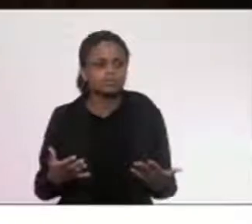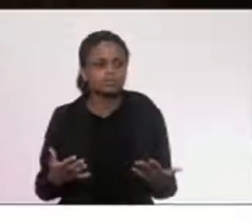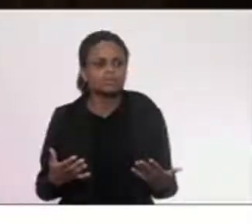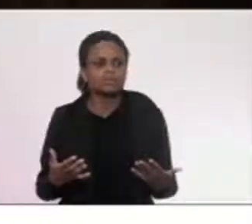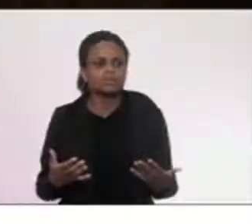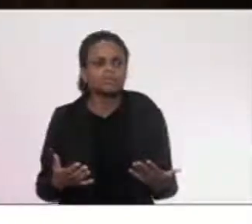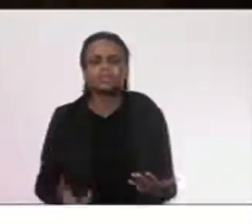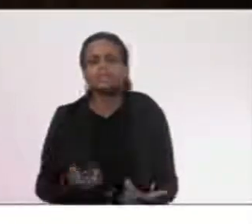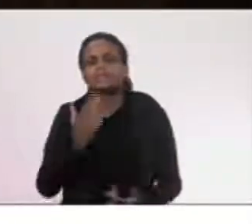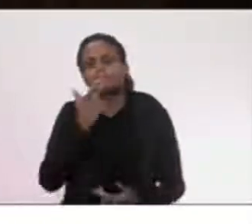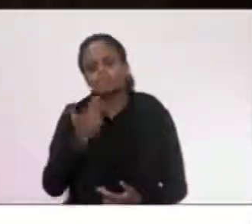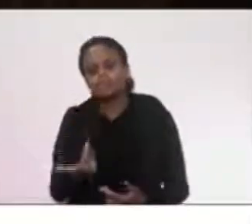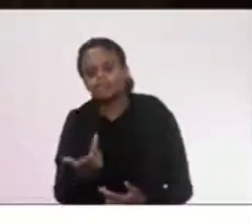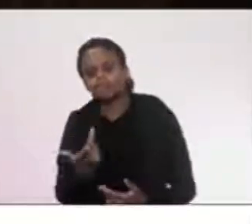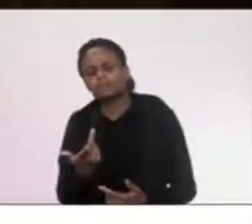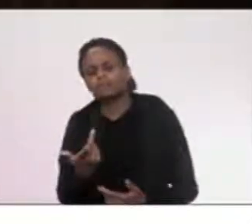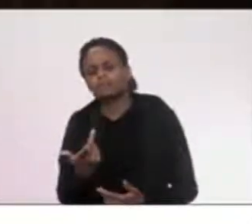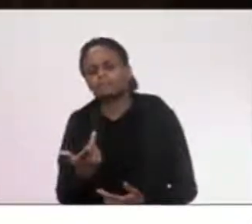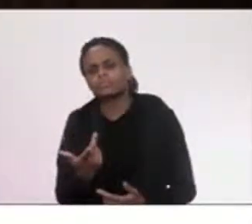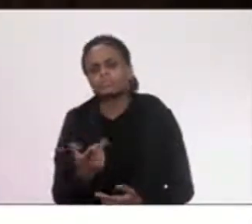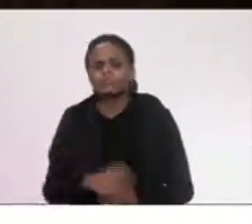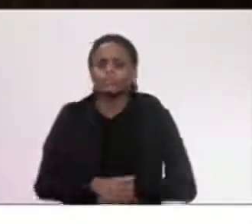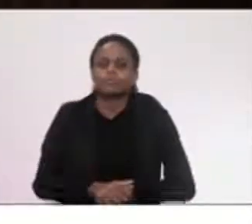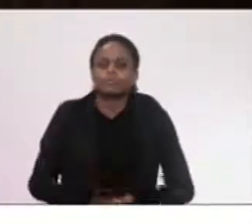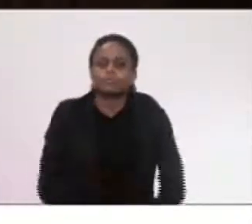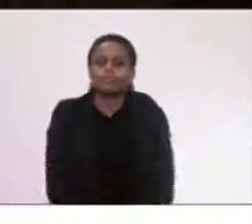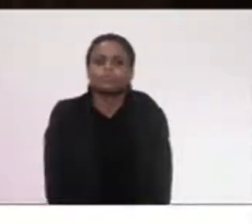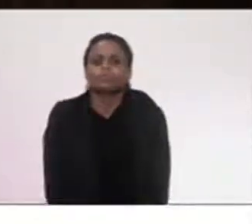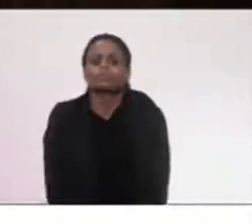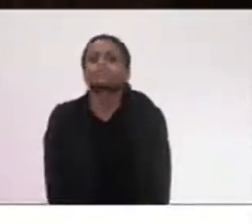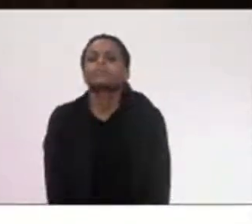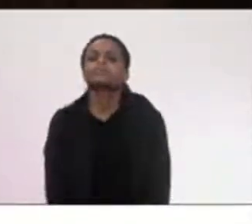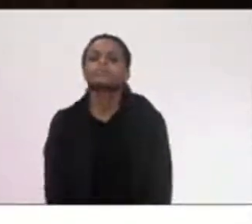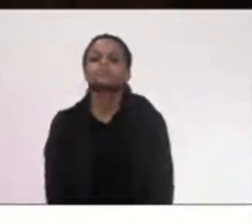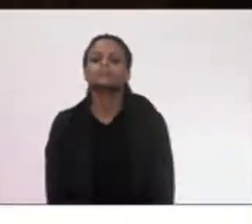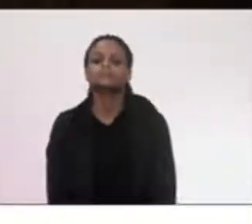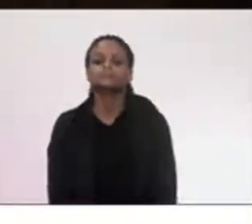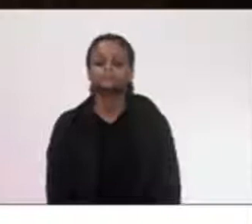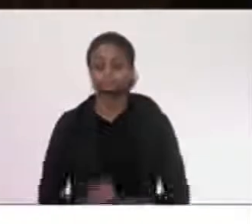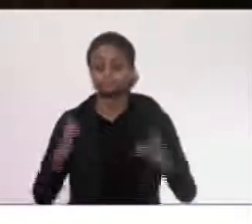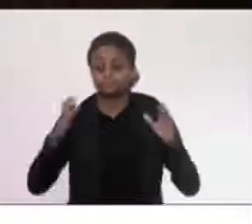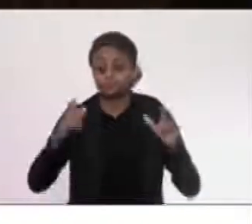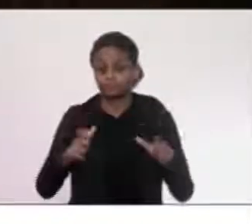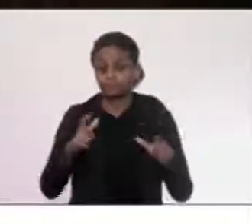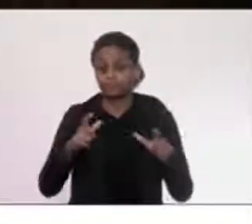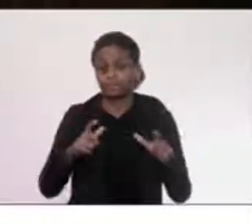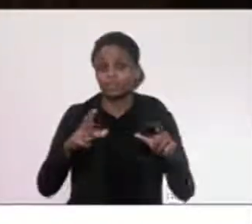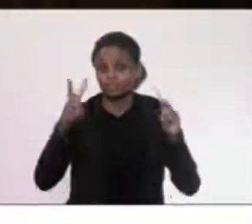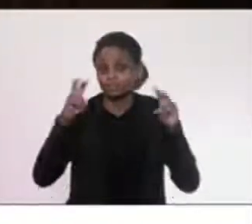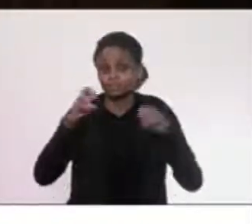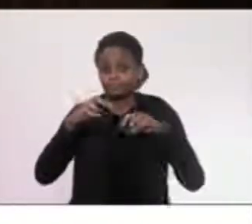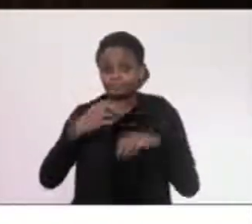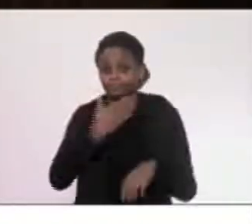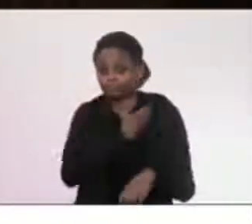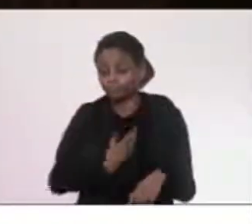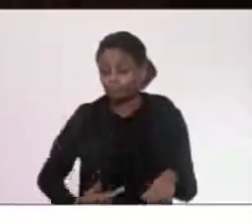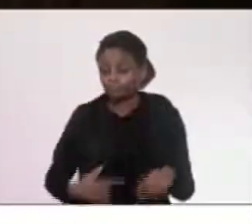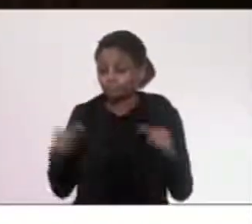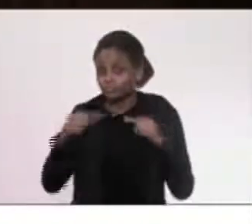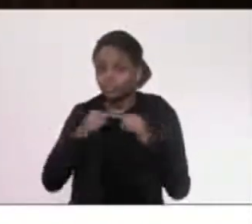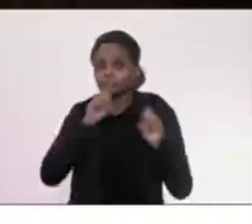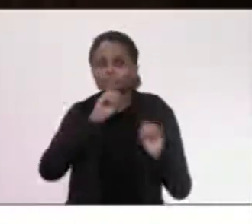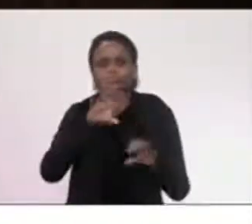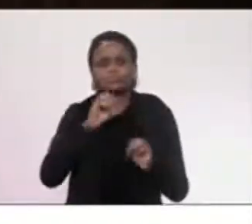fala dizendo e prestando contas sobre a pauta do governo para a educação. Só que